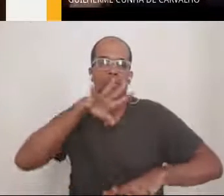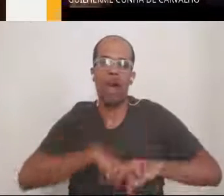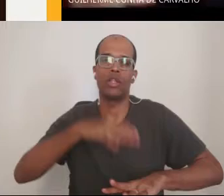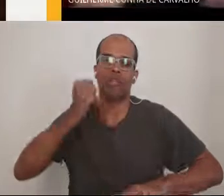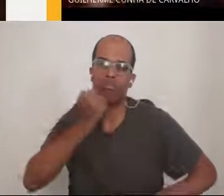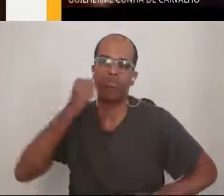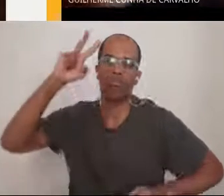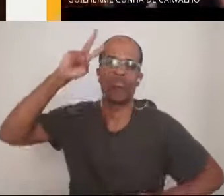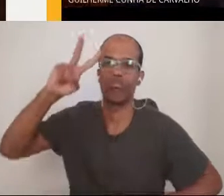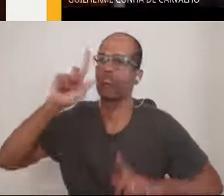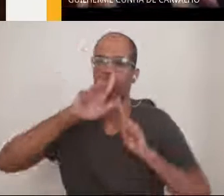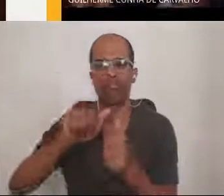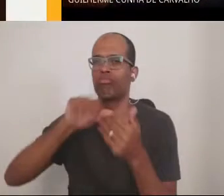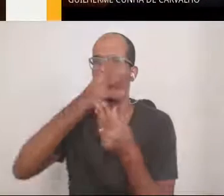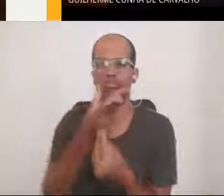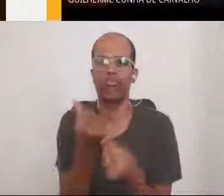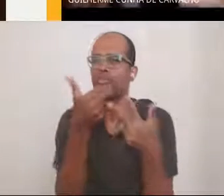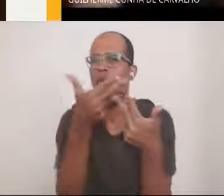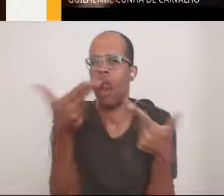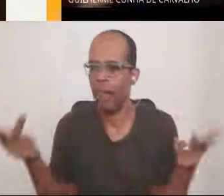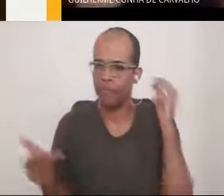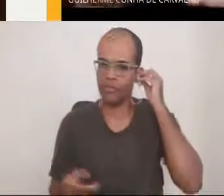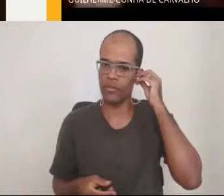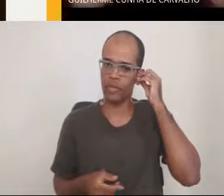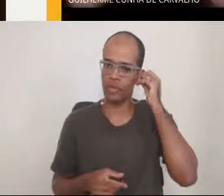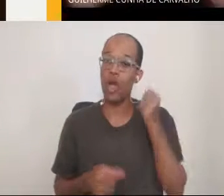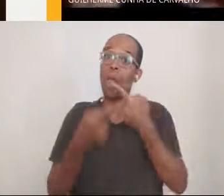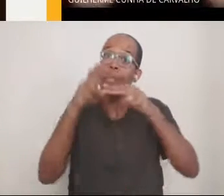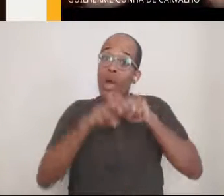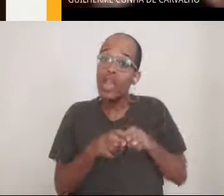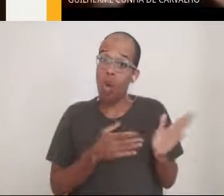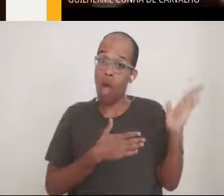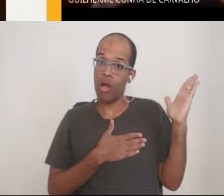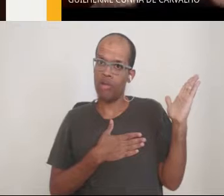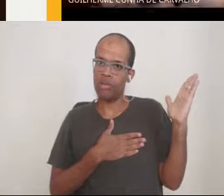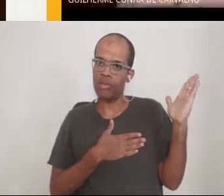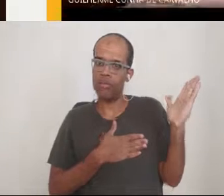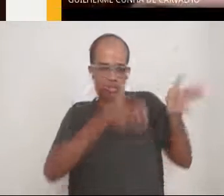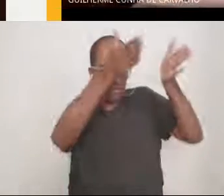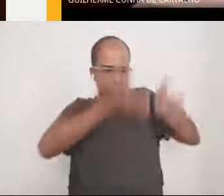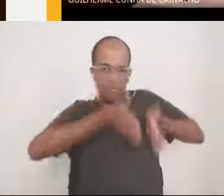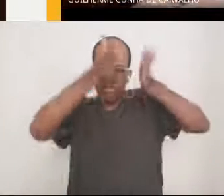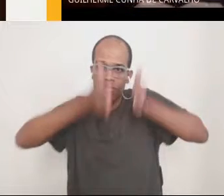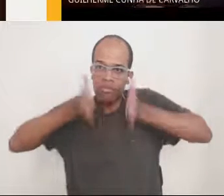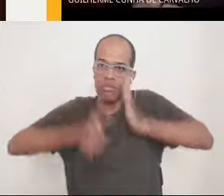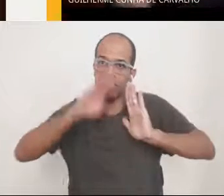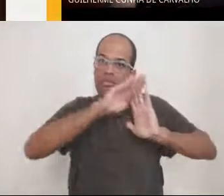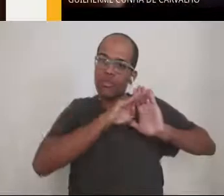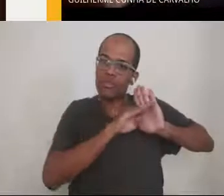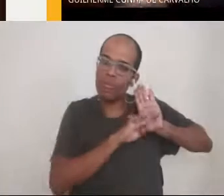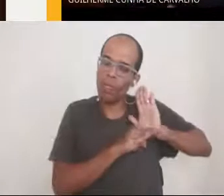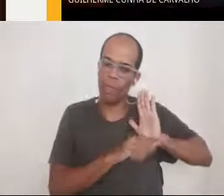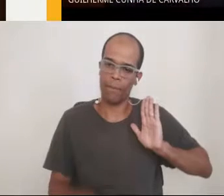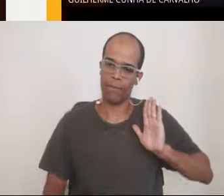em você mesmo fazer essa gradezinha aí e colocar qual matéria que você vai ver no dia. Se